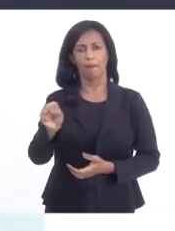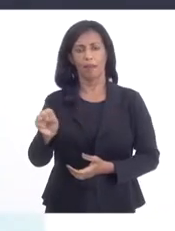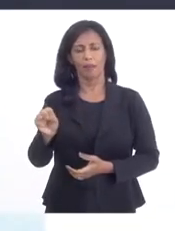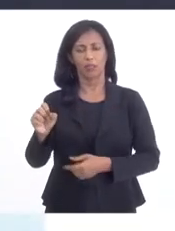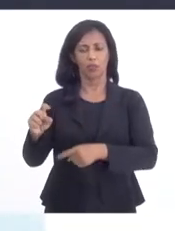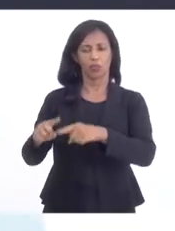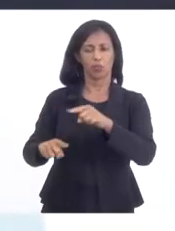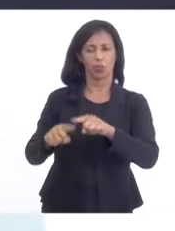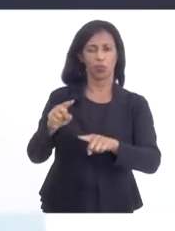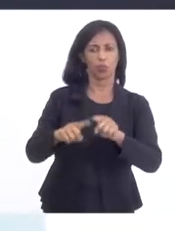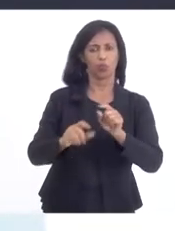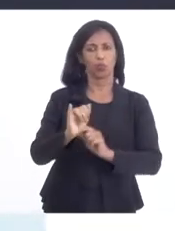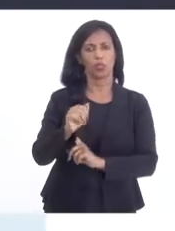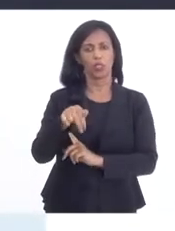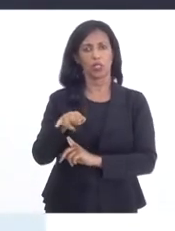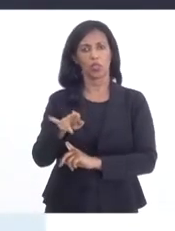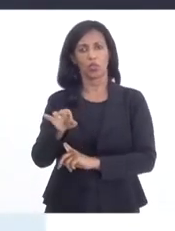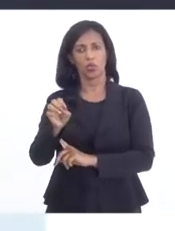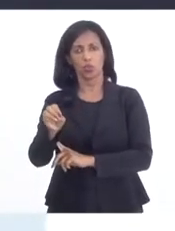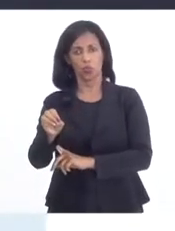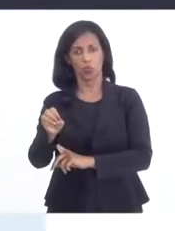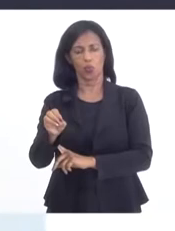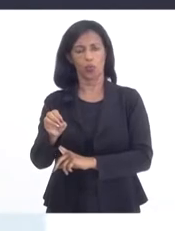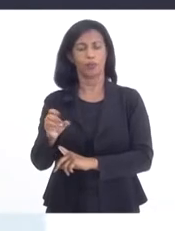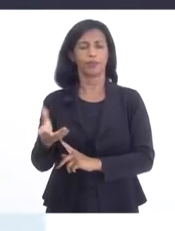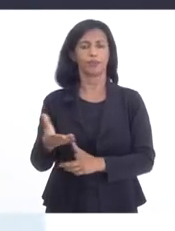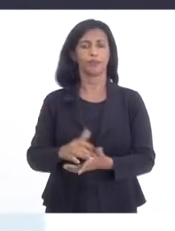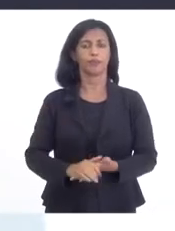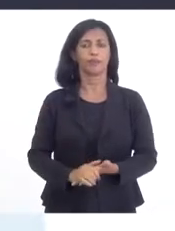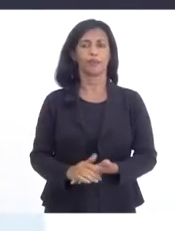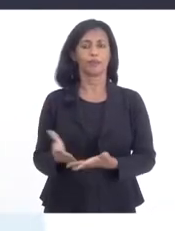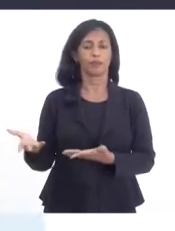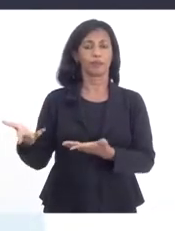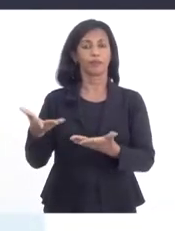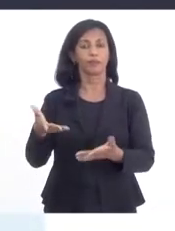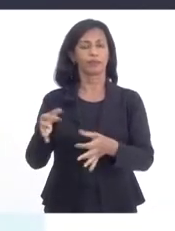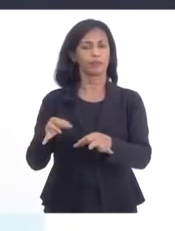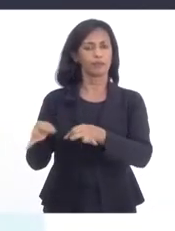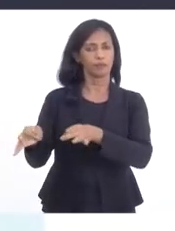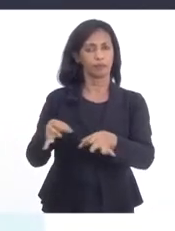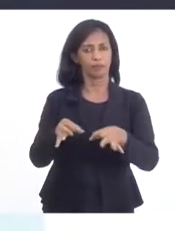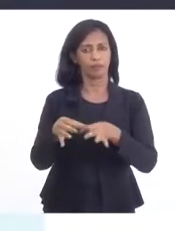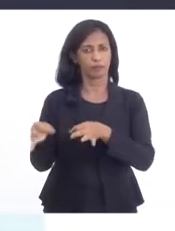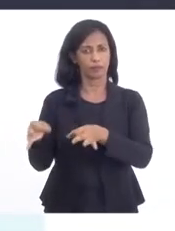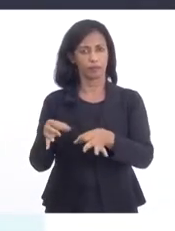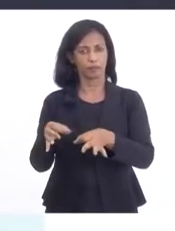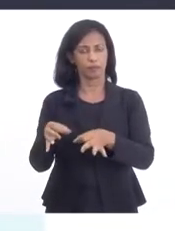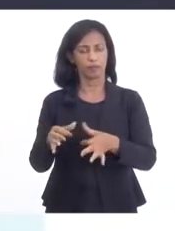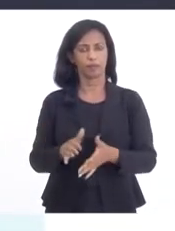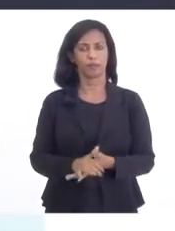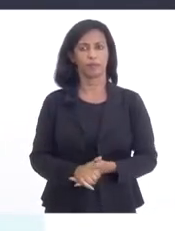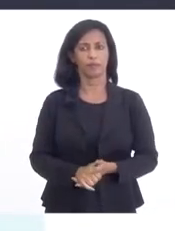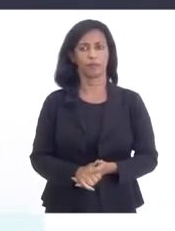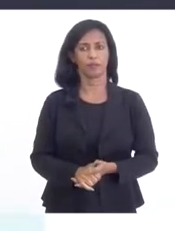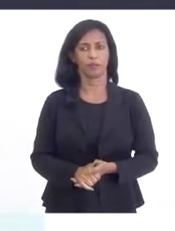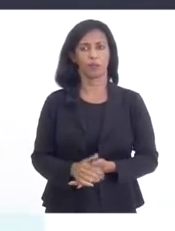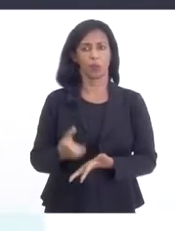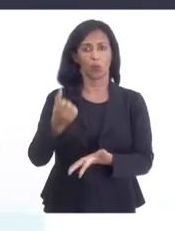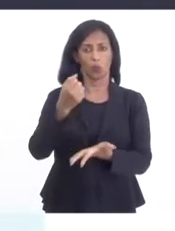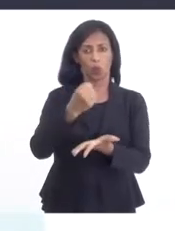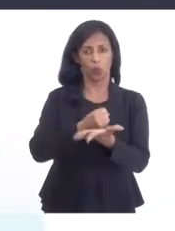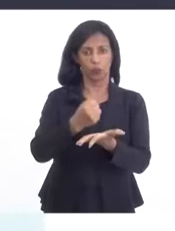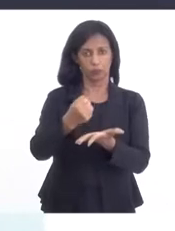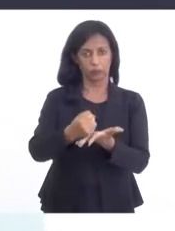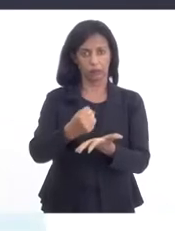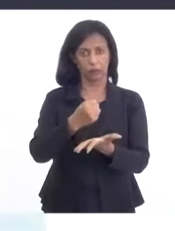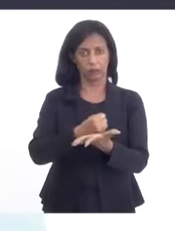insumo-produto. Matriz insumo-produto que será feita com um contrato